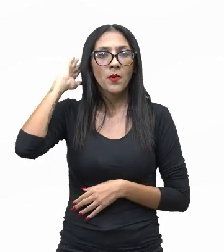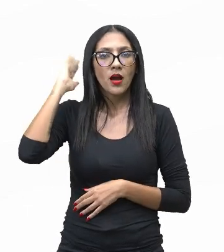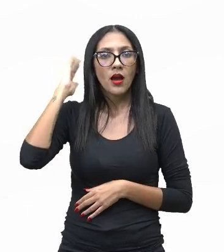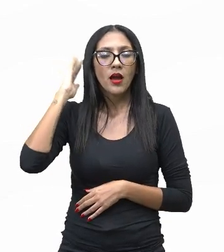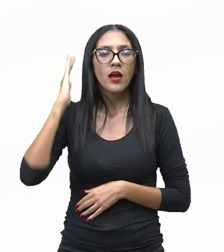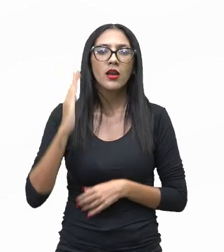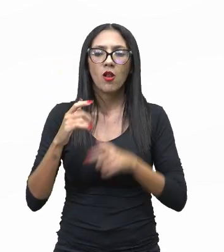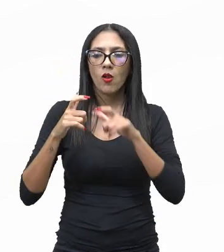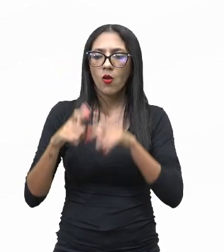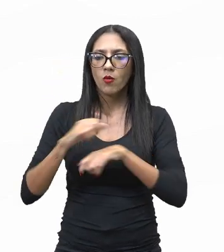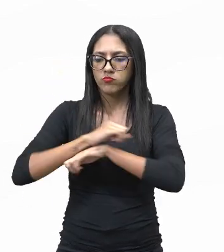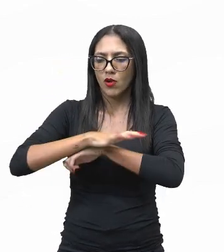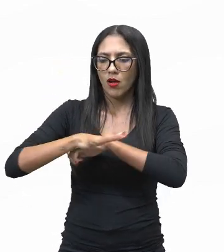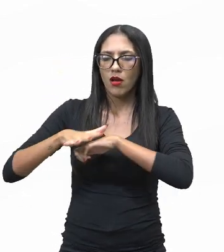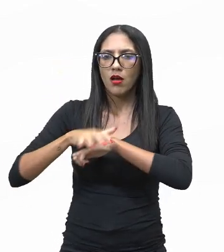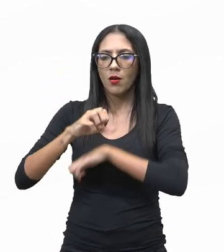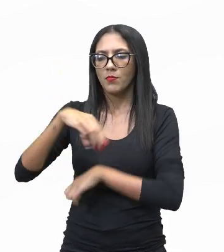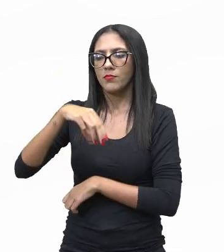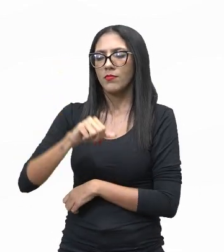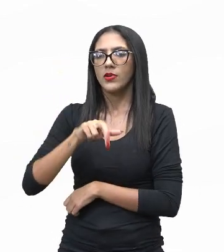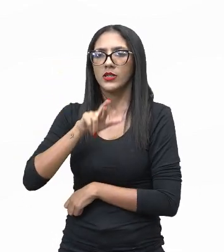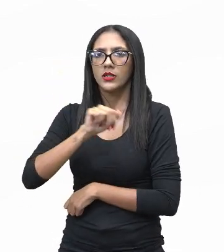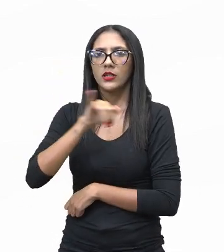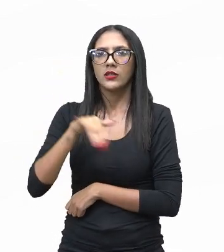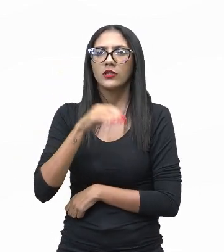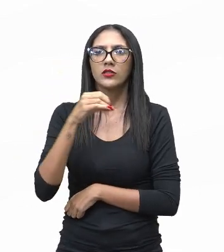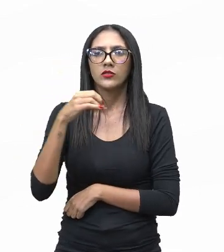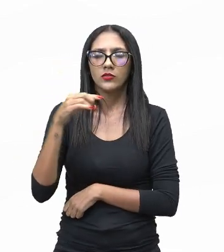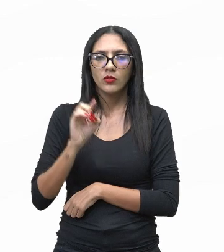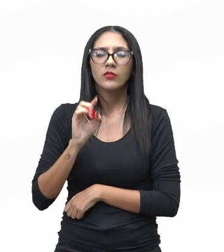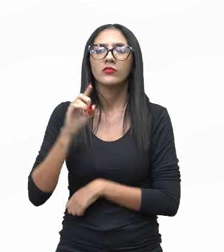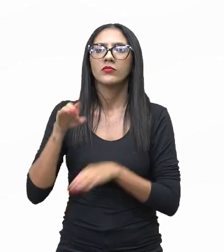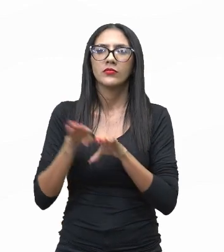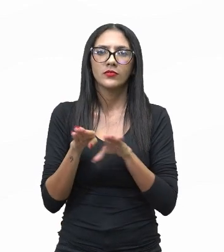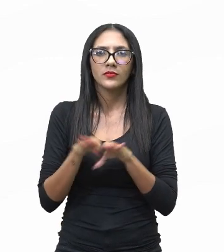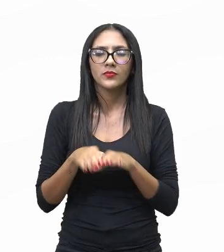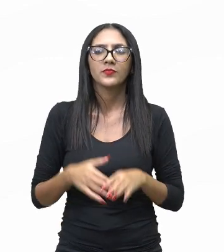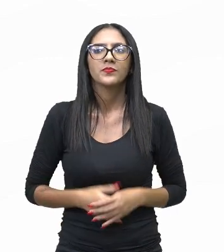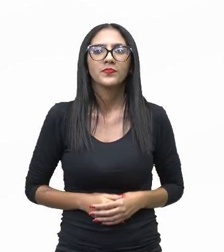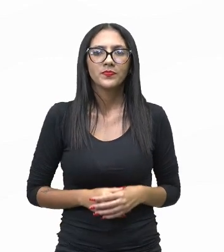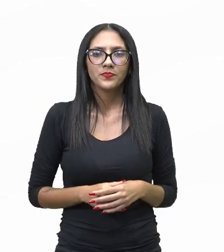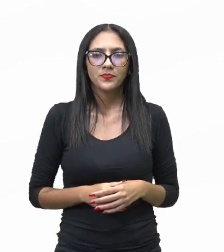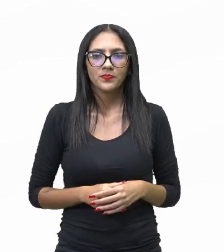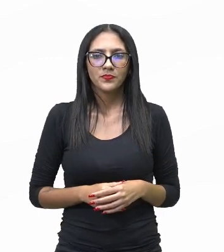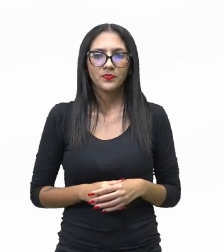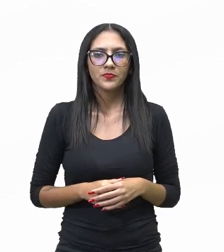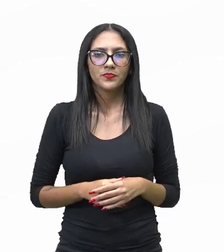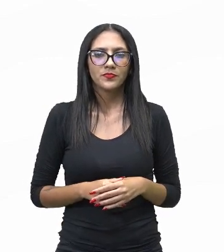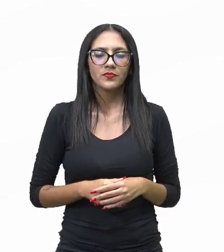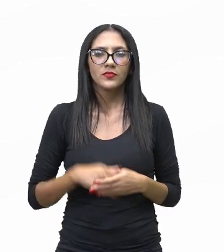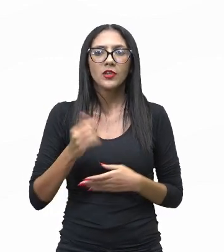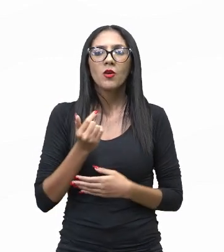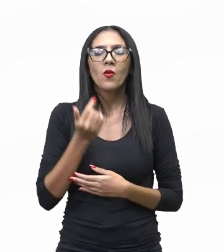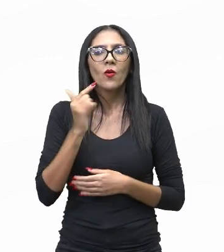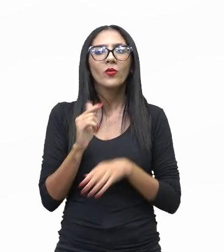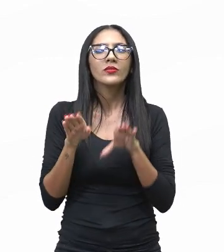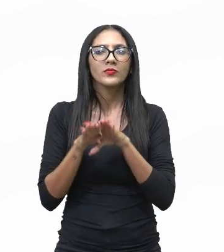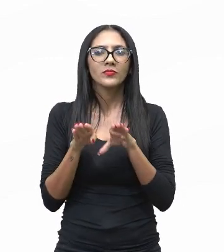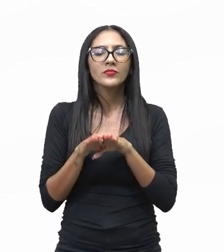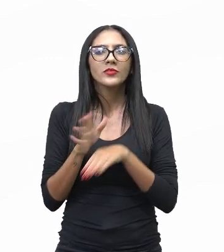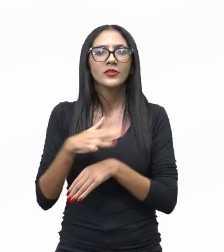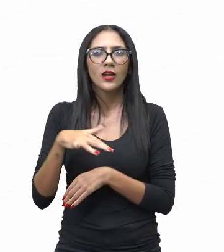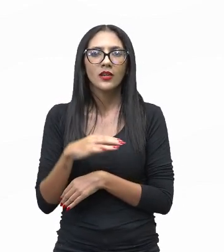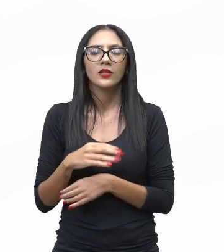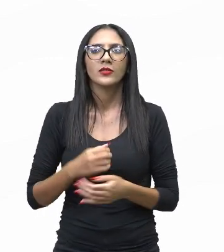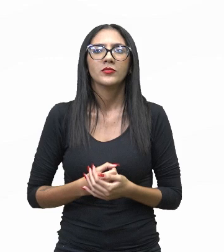onde foi fomentado bastante a questão agropecuária, né? Temos aqui a área que fica no limite entre a Amazônia e a